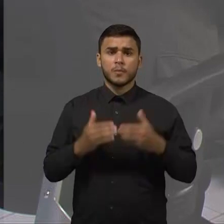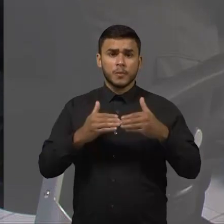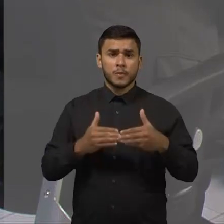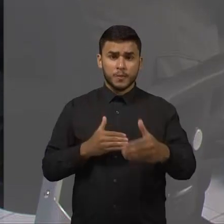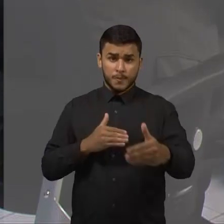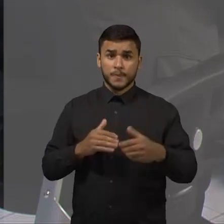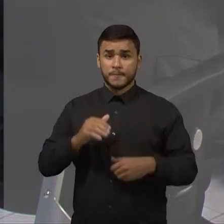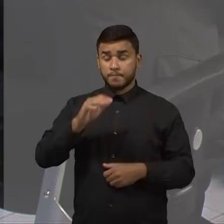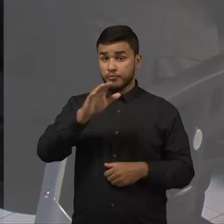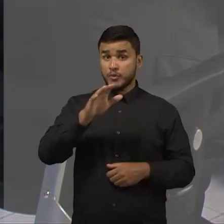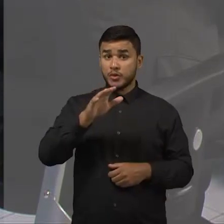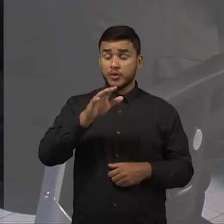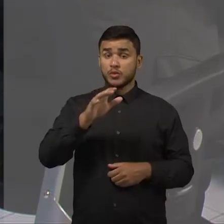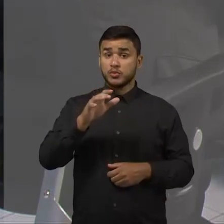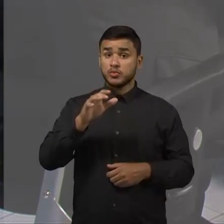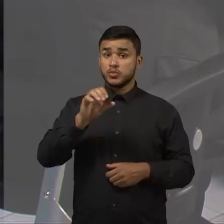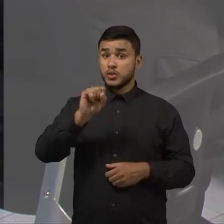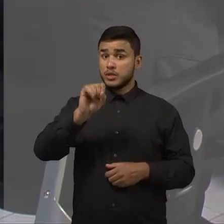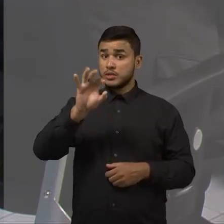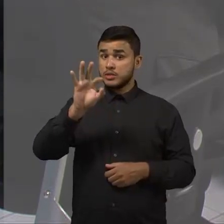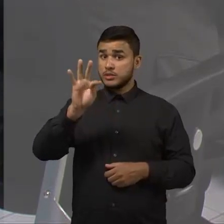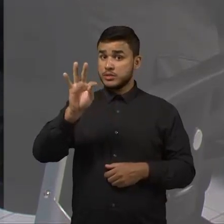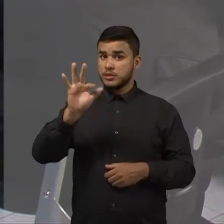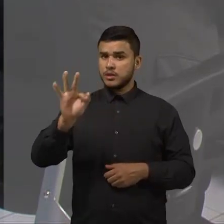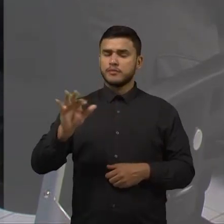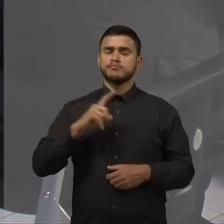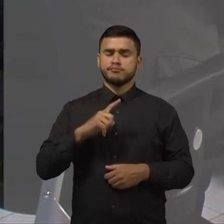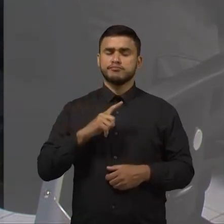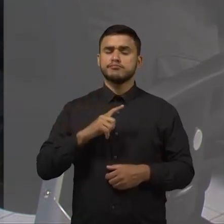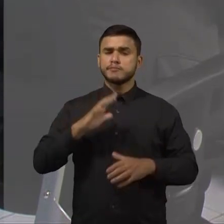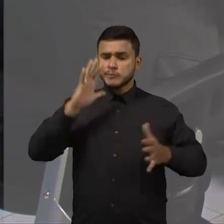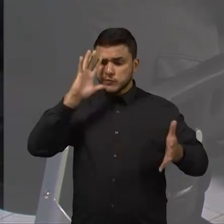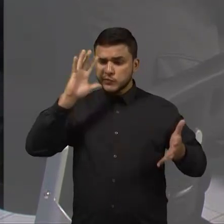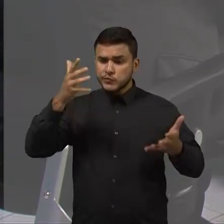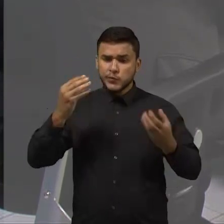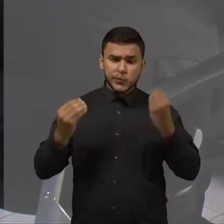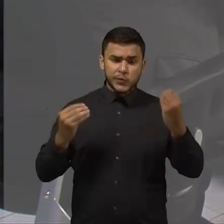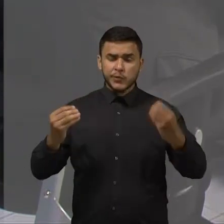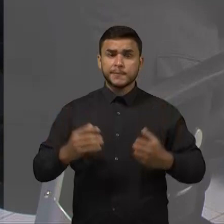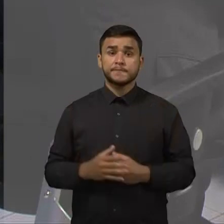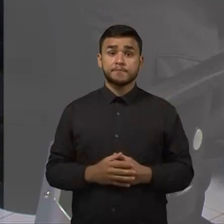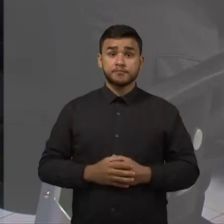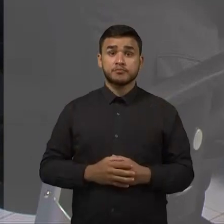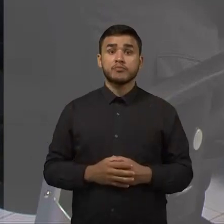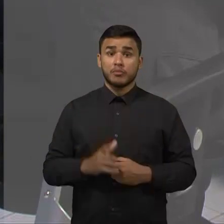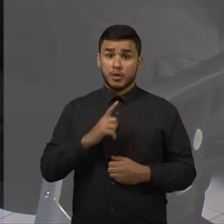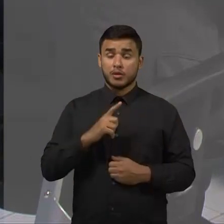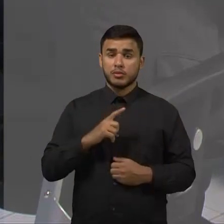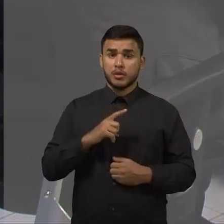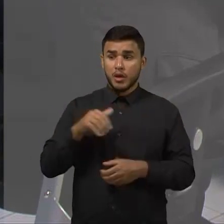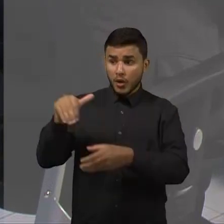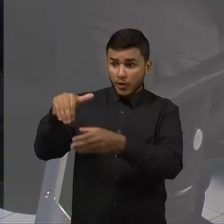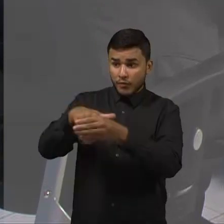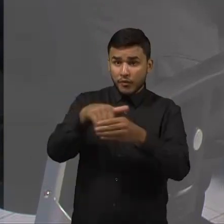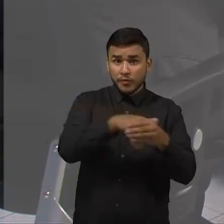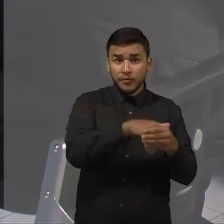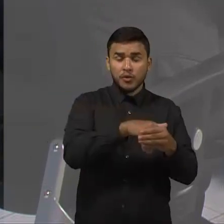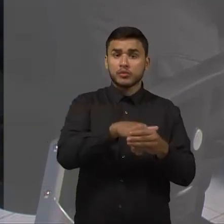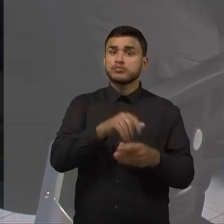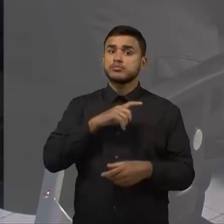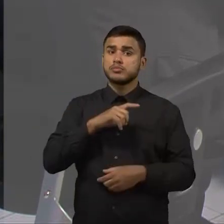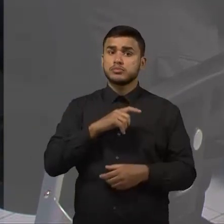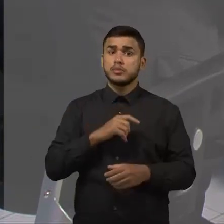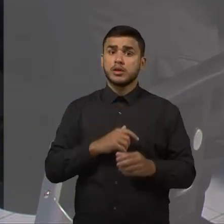próprio Supremo, aí, o ano que passou, que admitiu, por 6 votos a 5, é verdade,